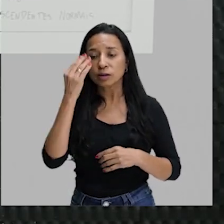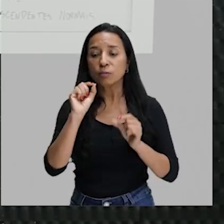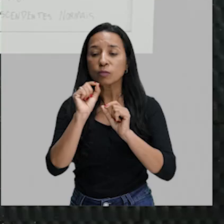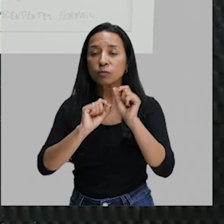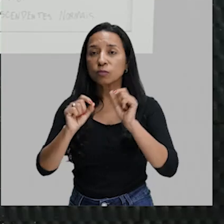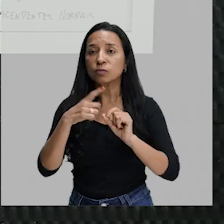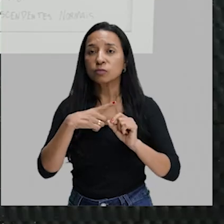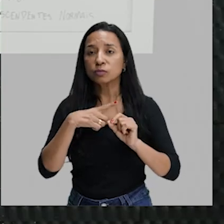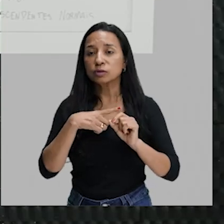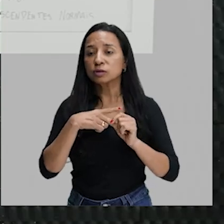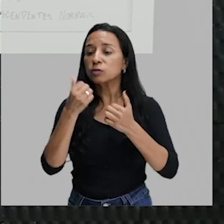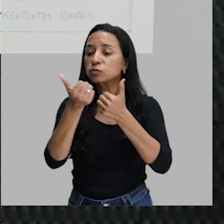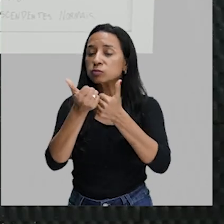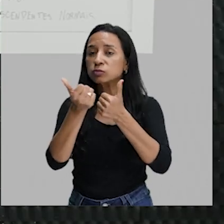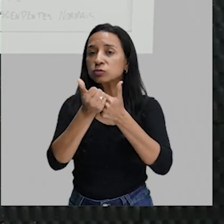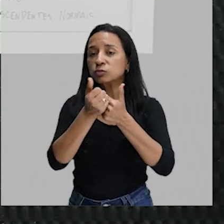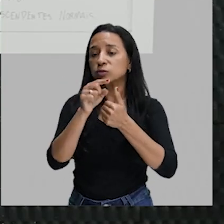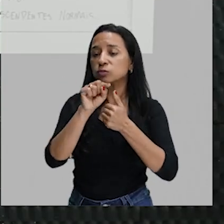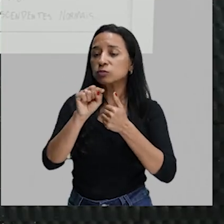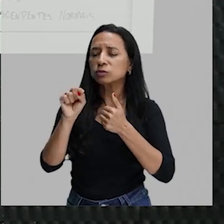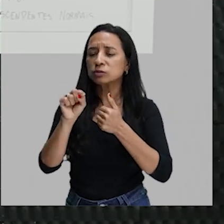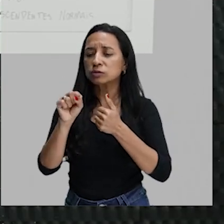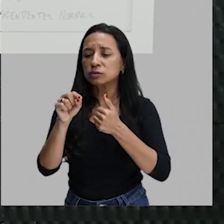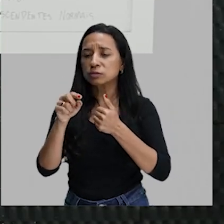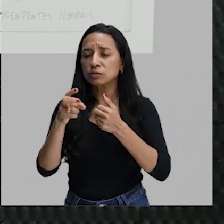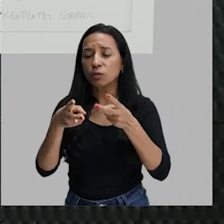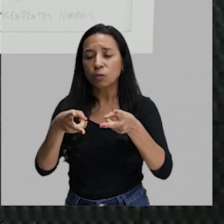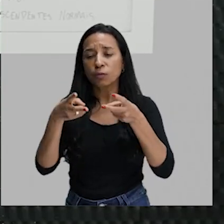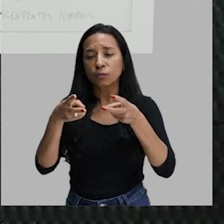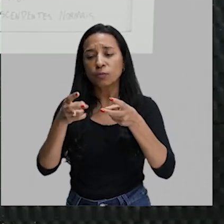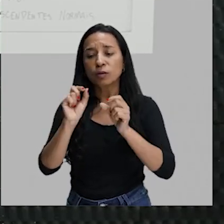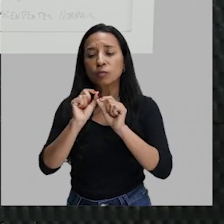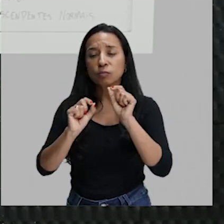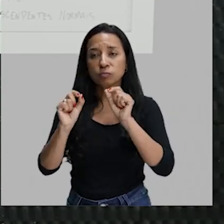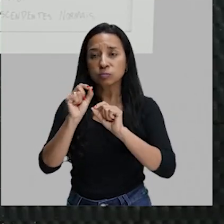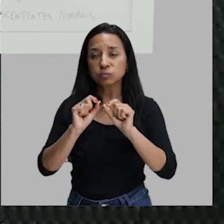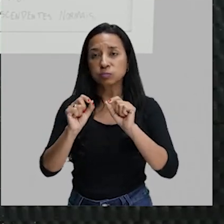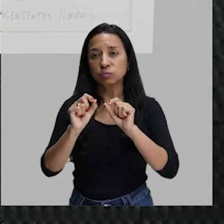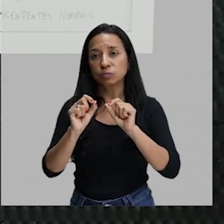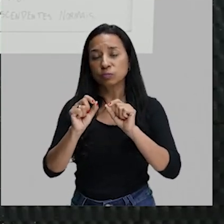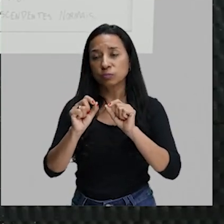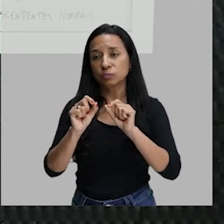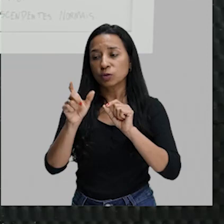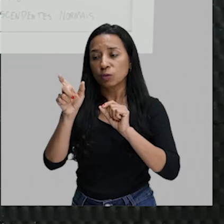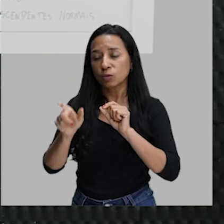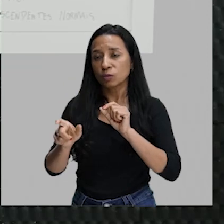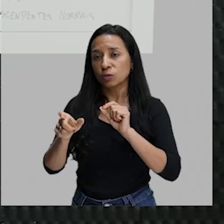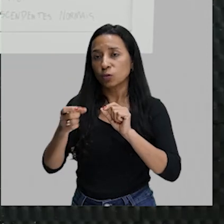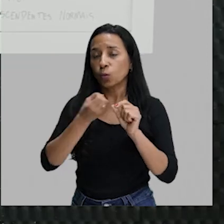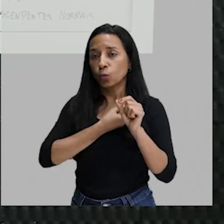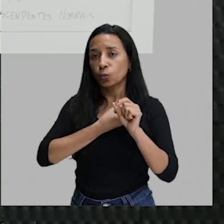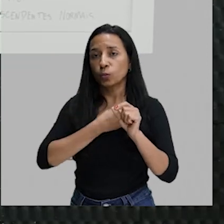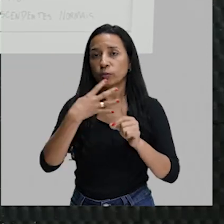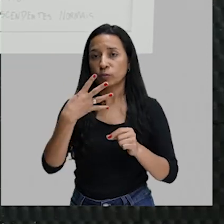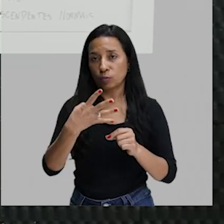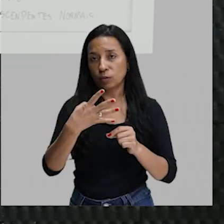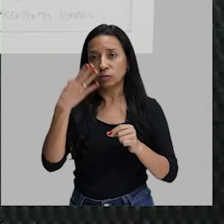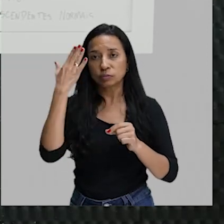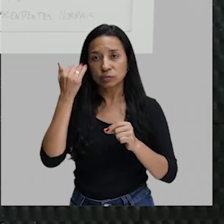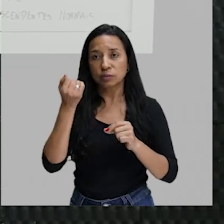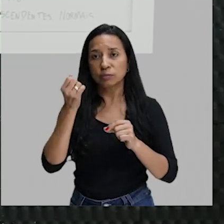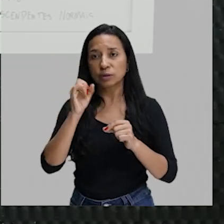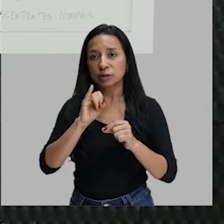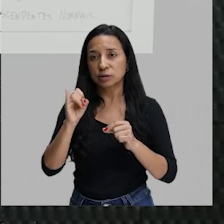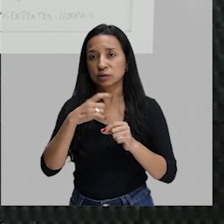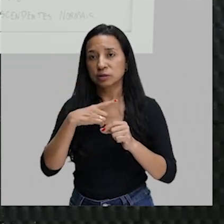tem no lugar desses traços aqui. Vamos observar o seguinte. Esse indivíduo número 4, dá para a gente saber se